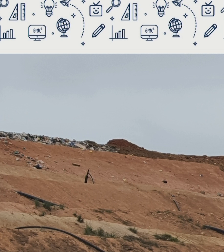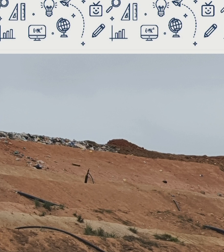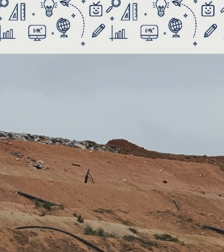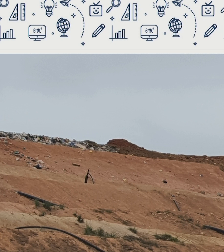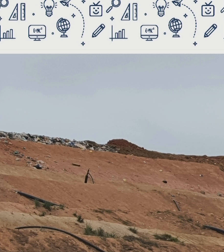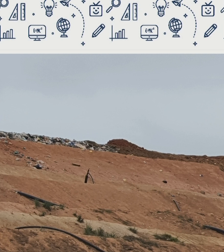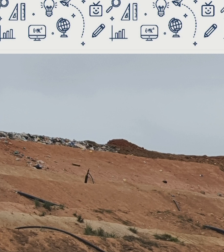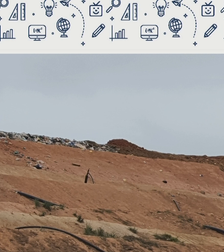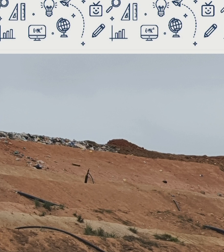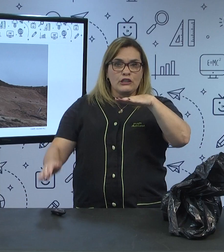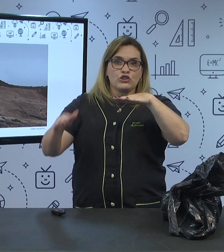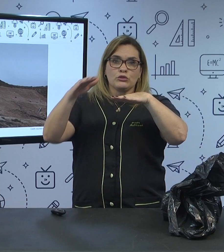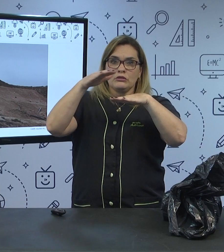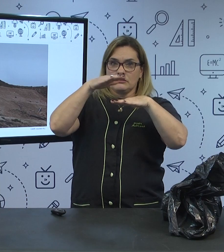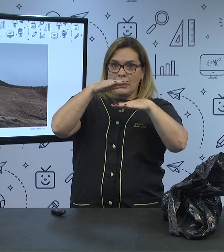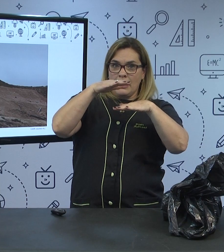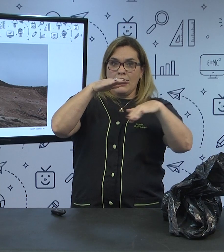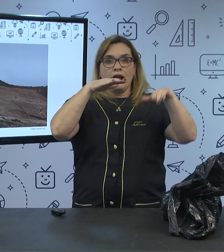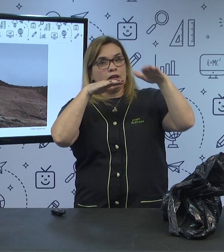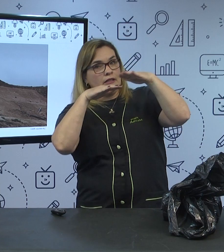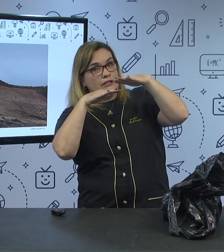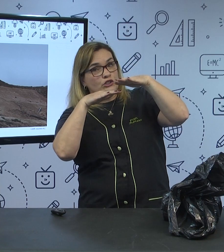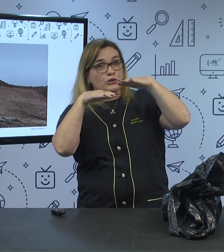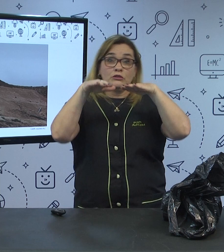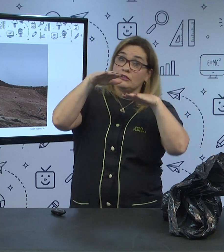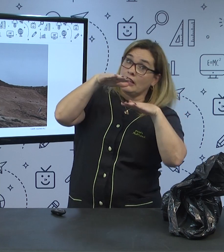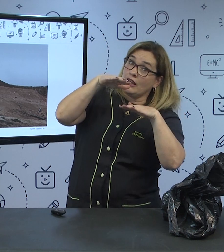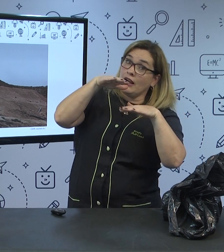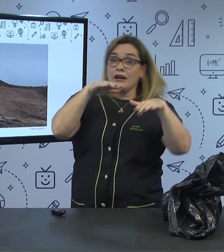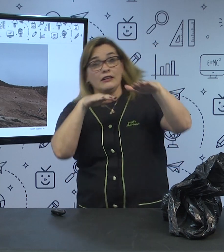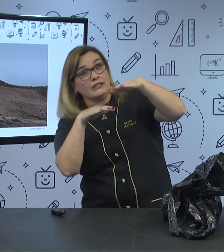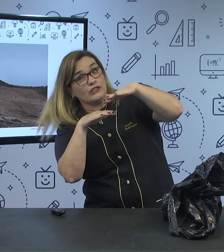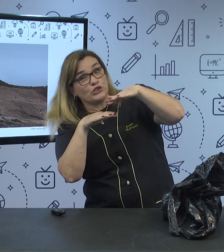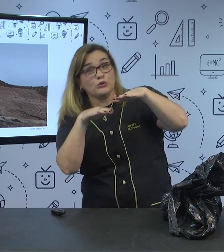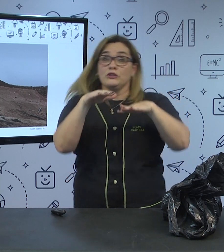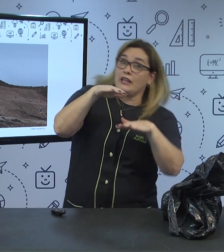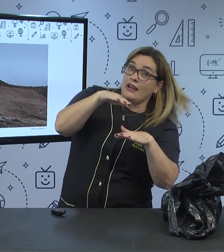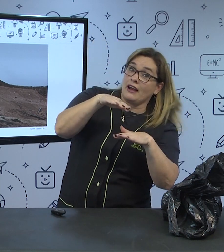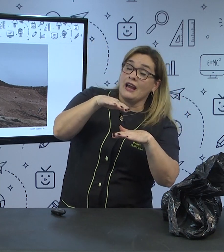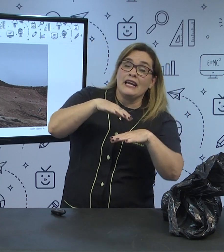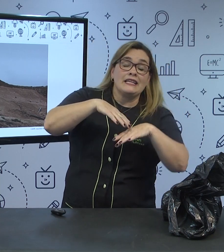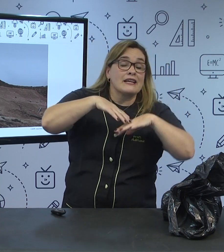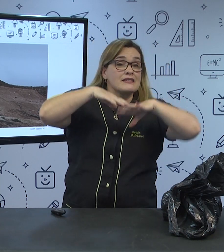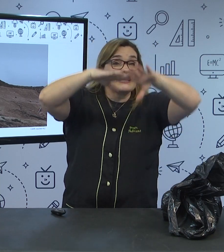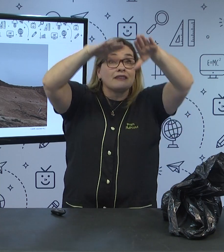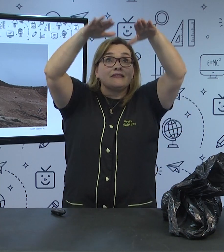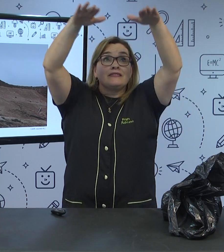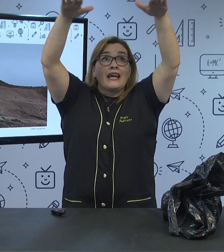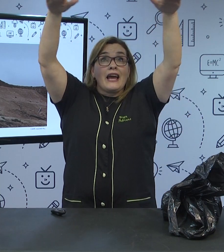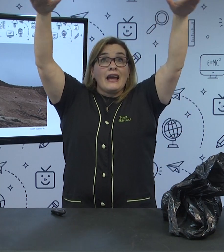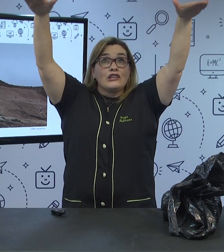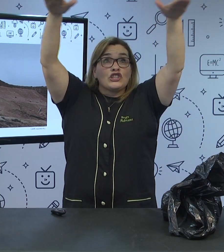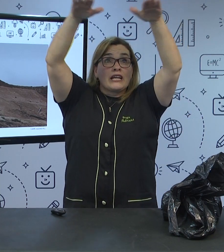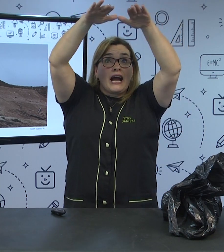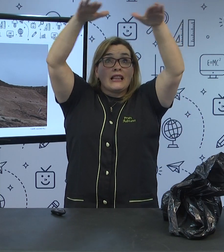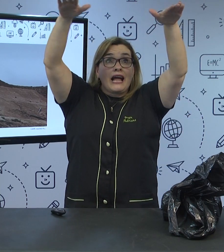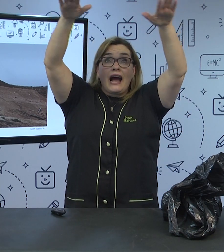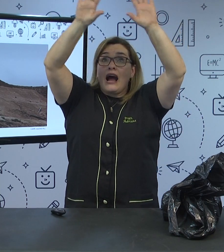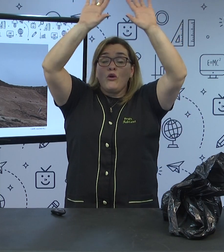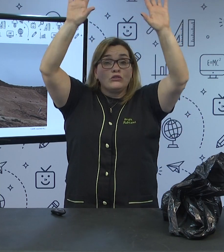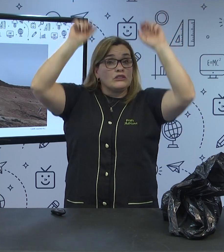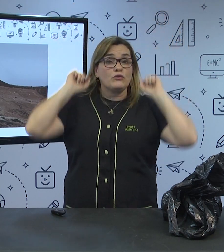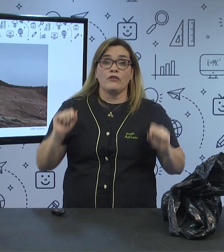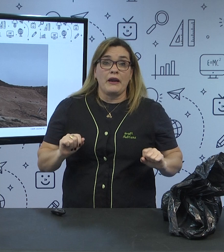Então vai ser assim. Lixo, terra, lixo, terra, lixo, terra. E assim até chegar